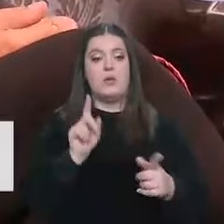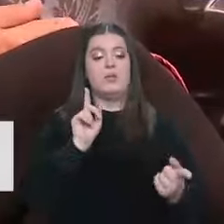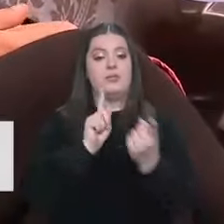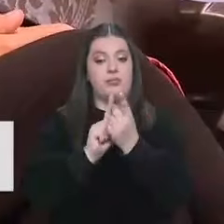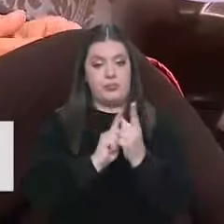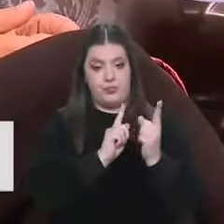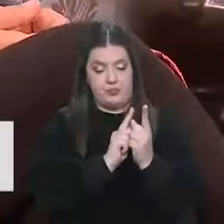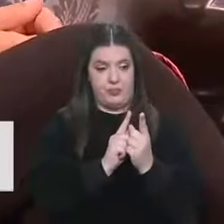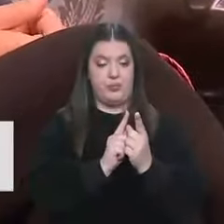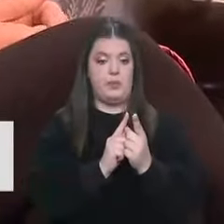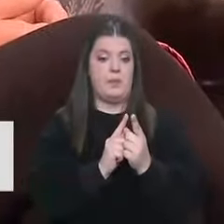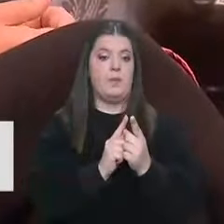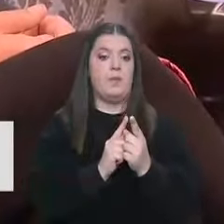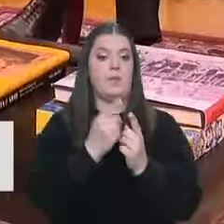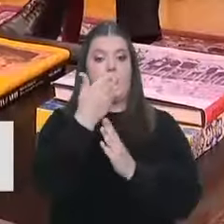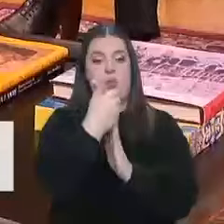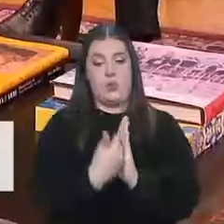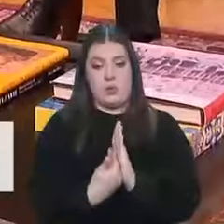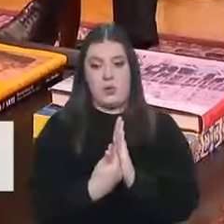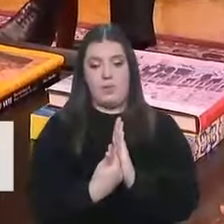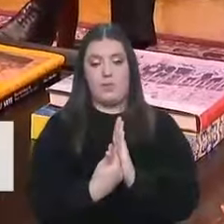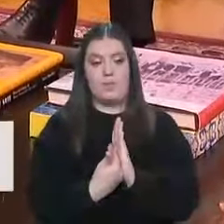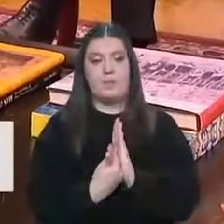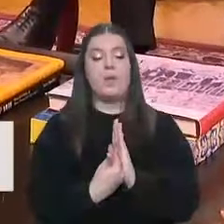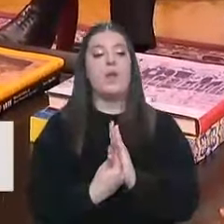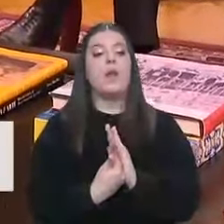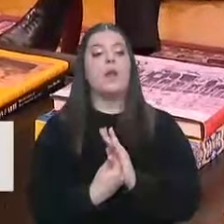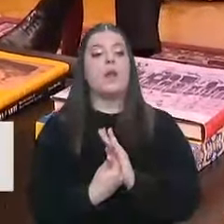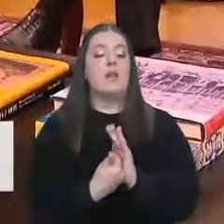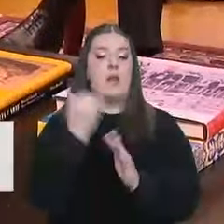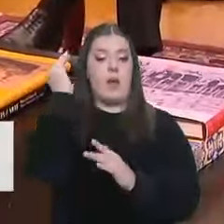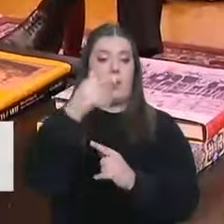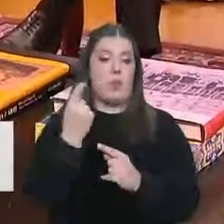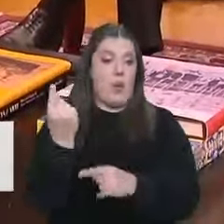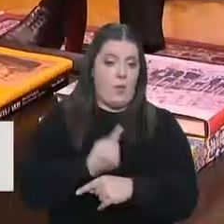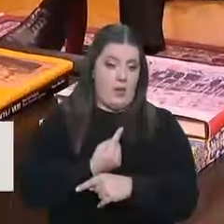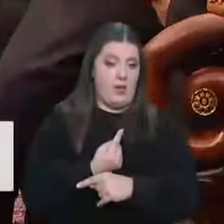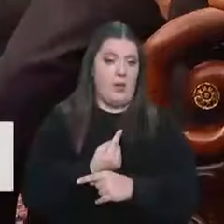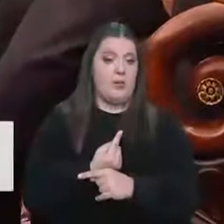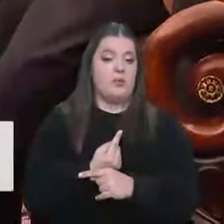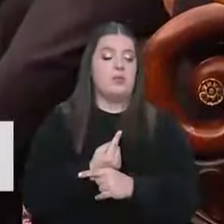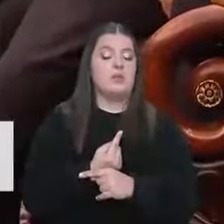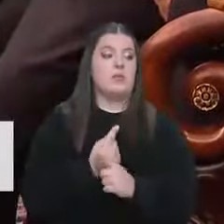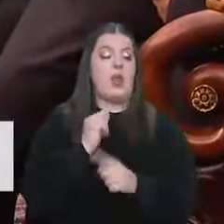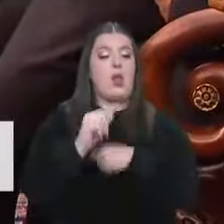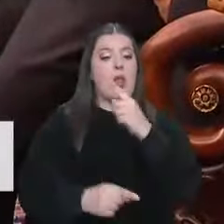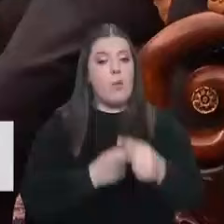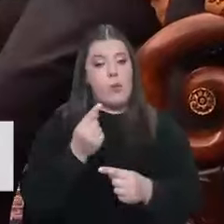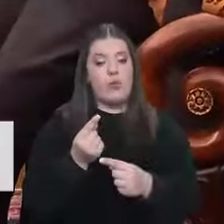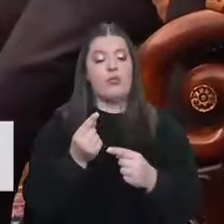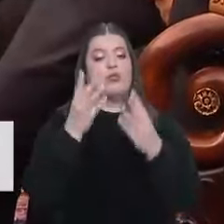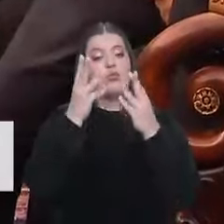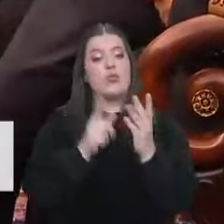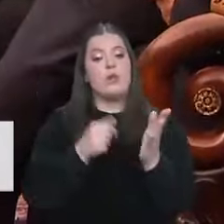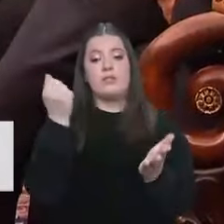que eh constituição eh enfim quer dizer eh mandata após ou obriga após os